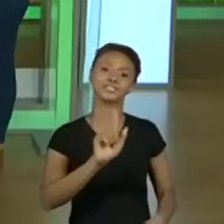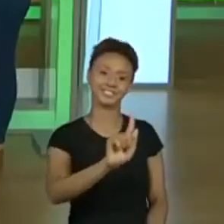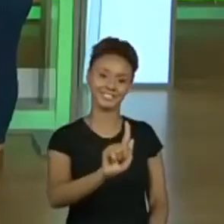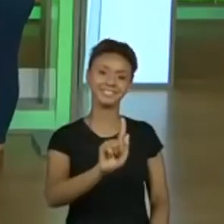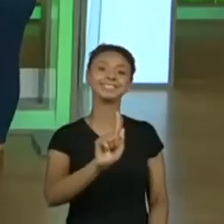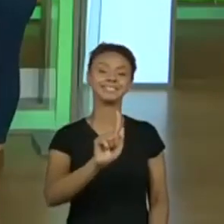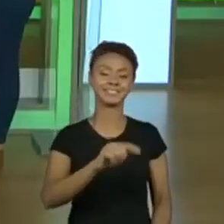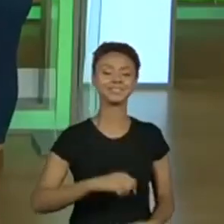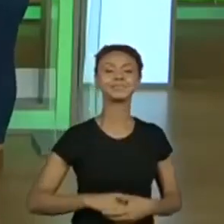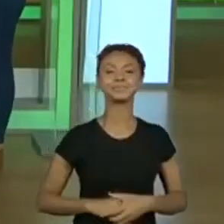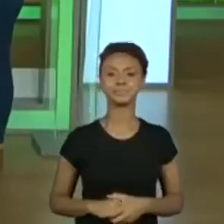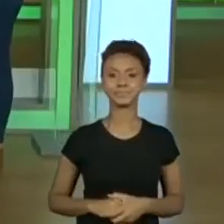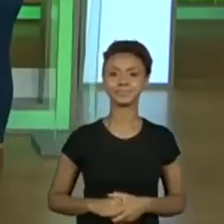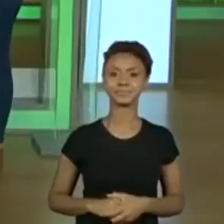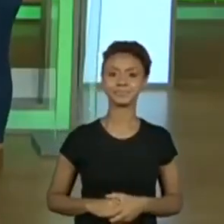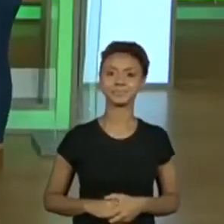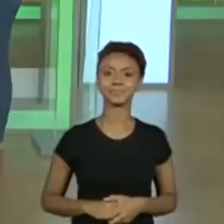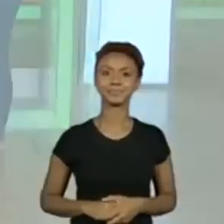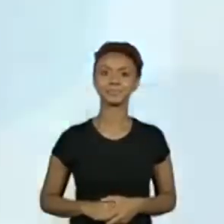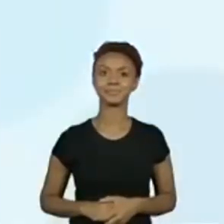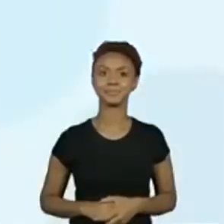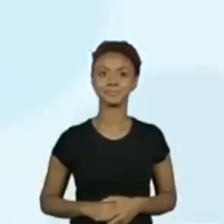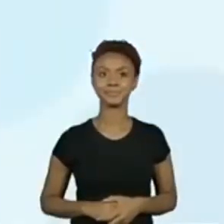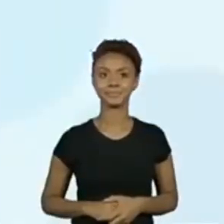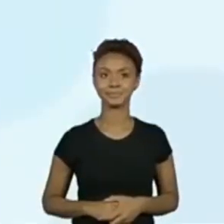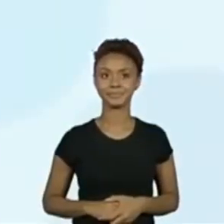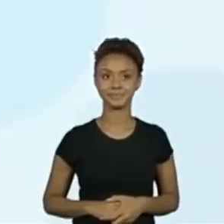G. Então, vou colocar aqui.